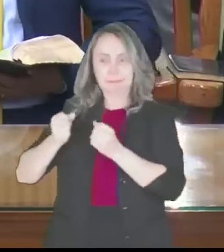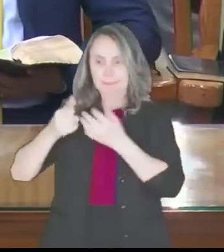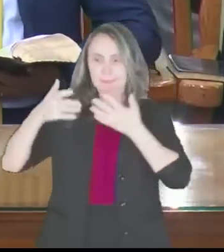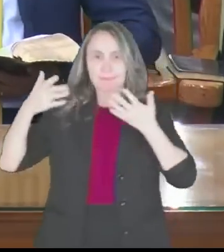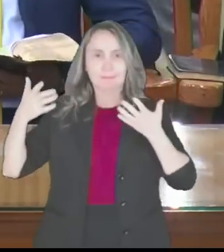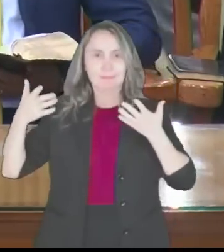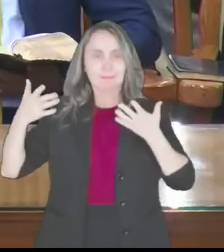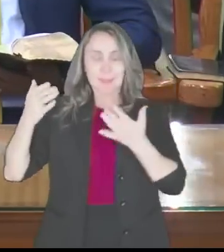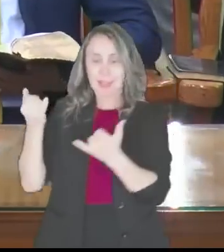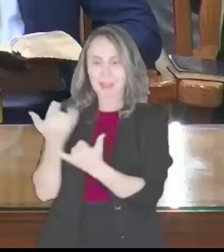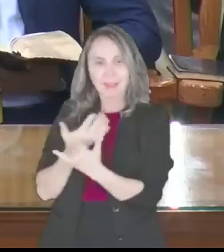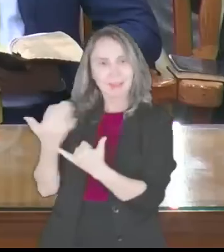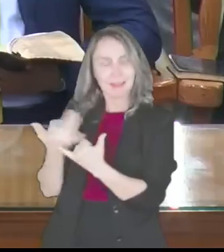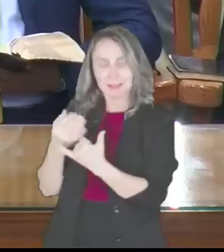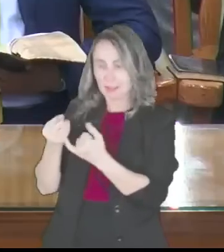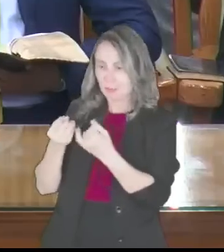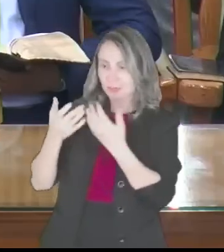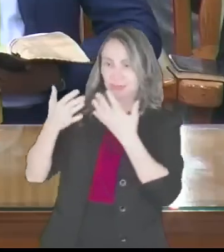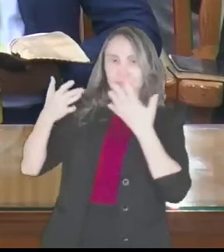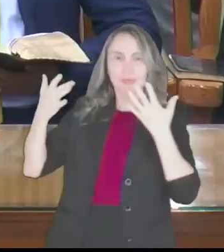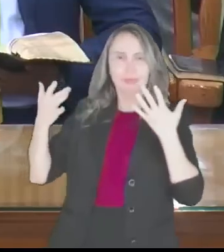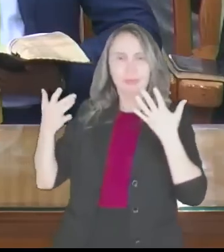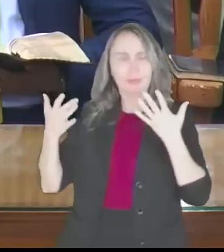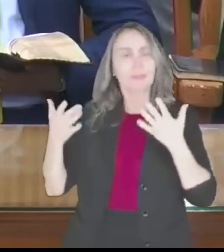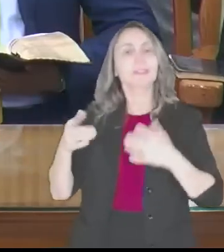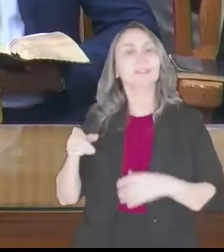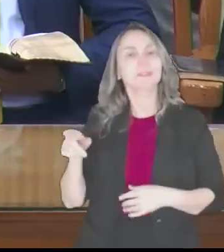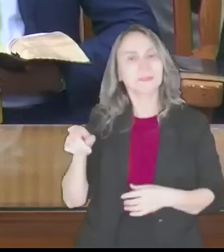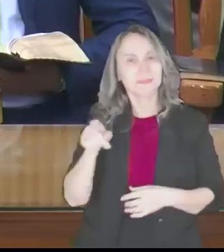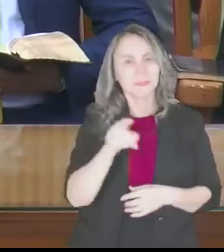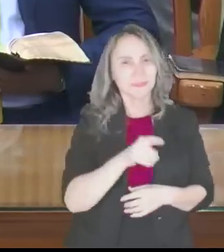E a Bíblia diz, deveis estar o quê, irmãos?